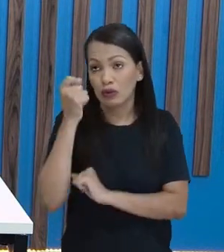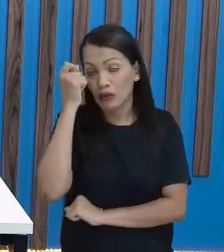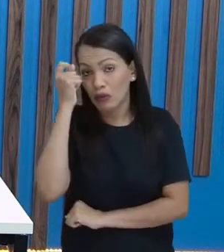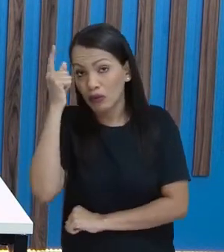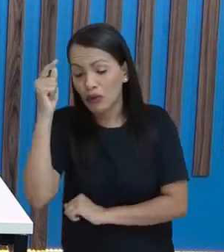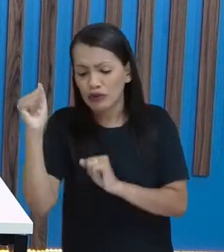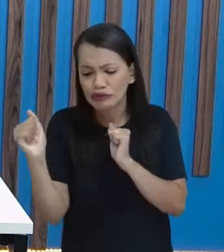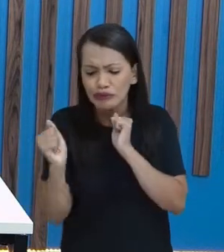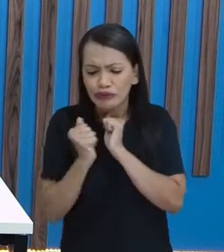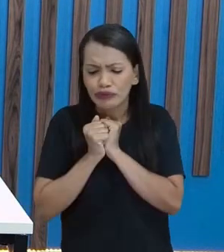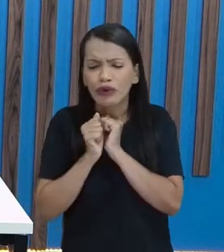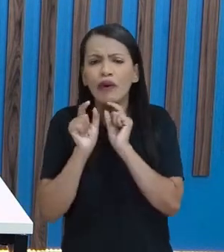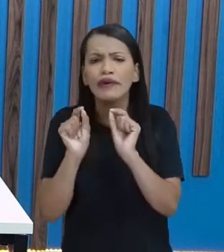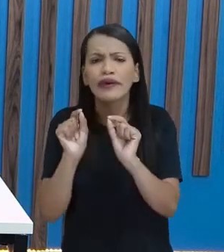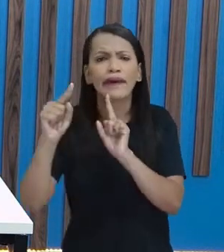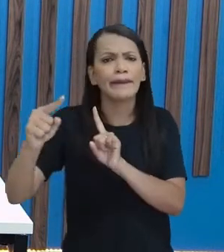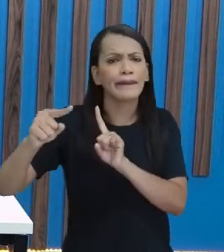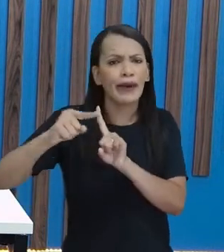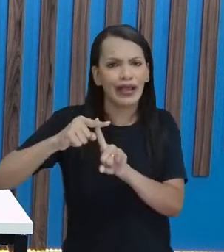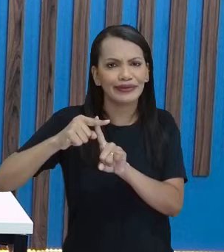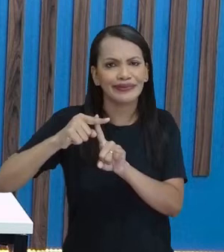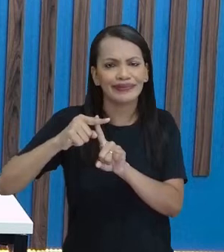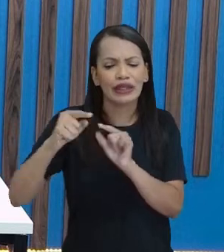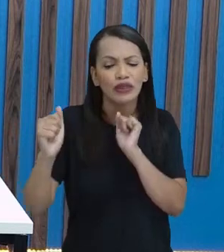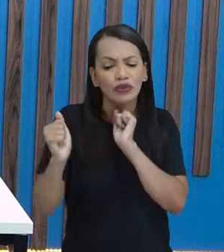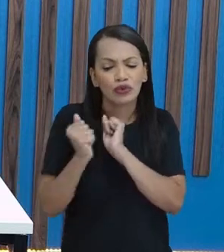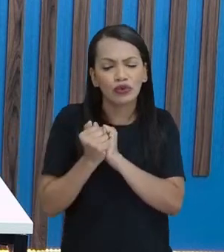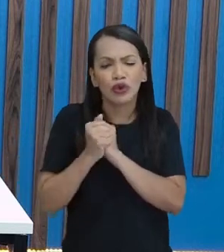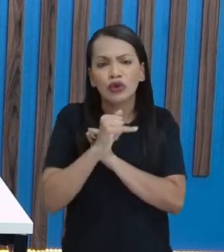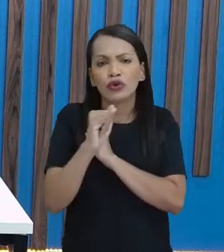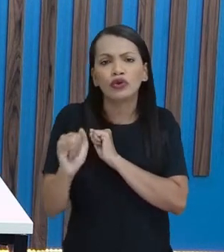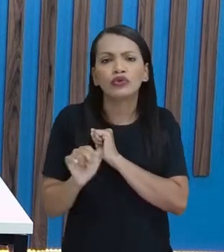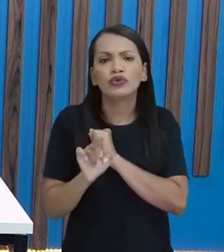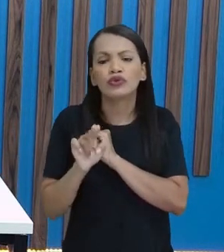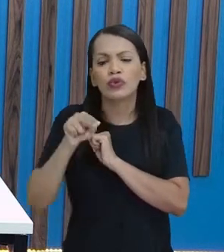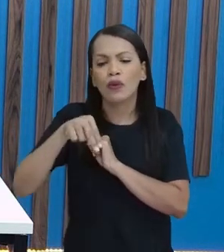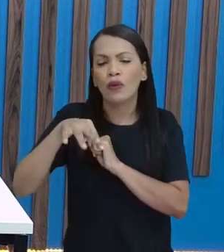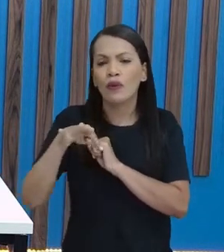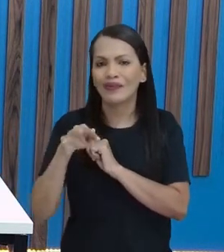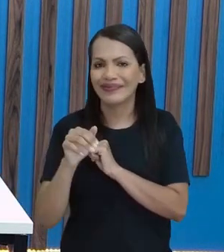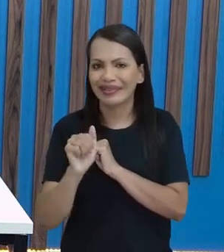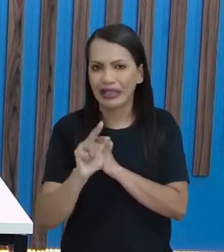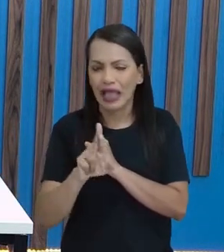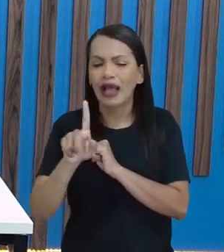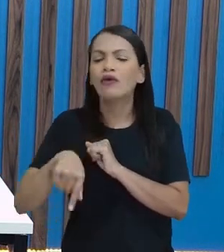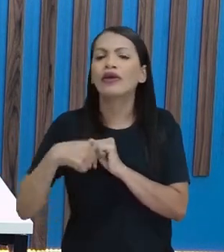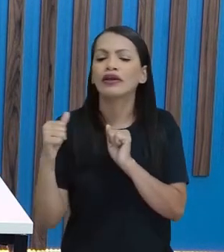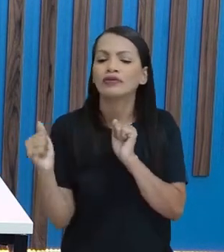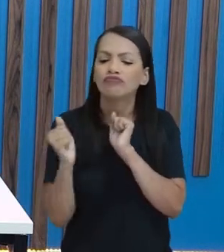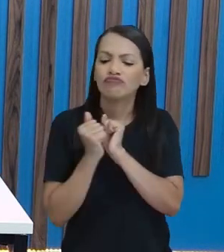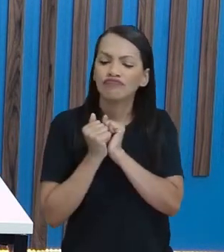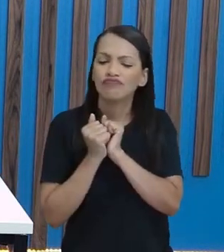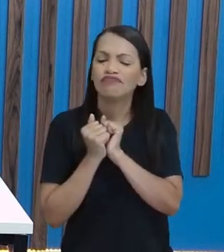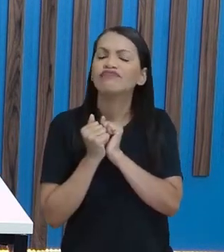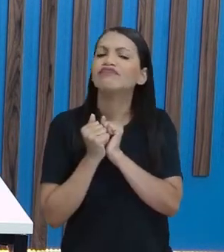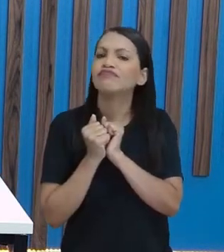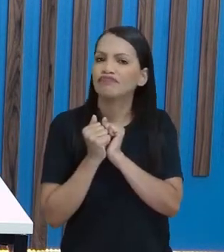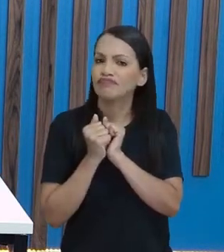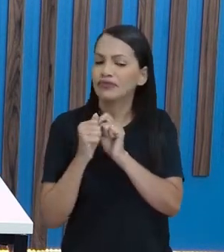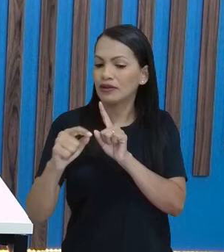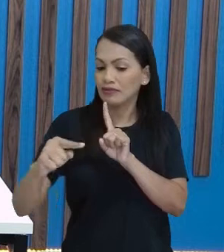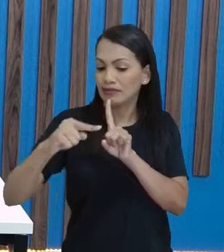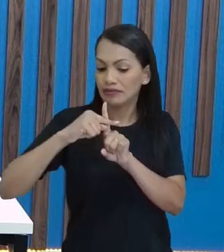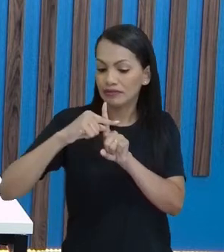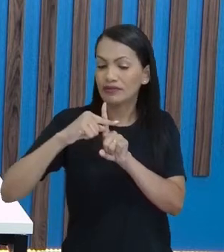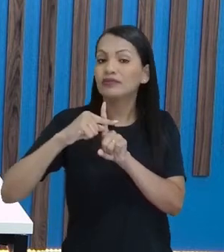gente juntou todos os carrinhos e somou. Por isso que é problemas com ideias de juntar. Então,